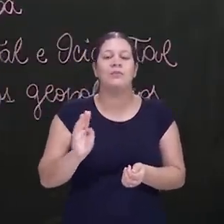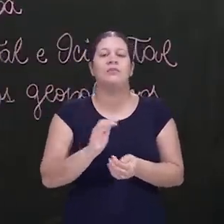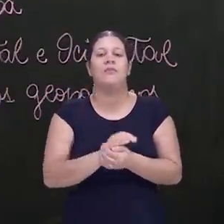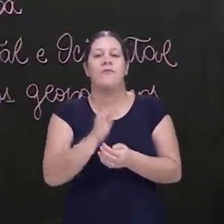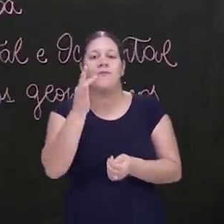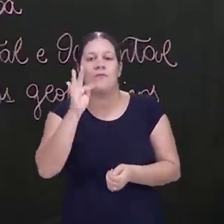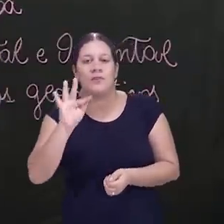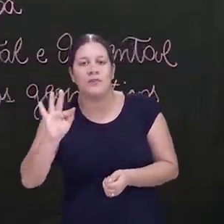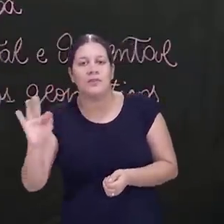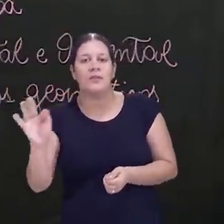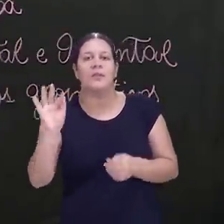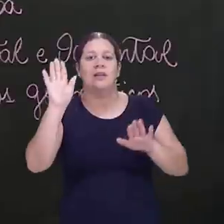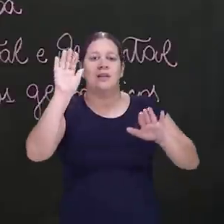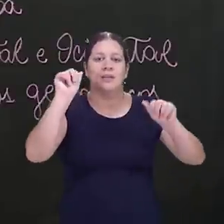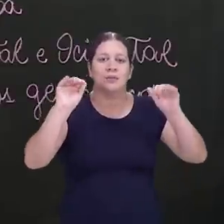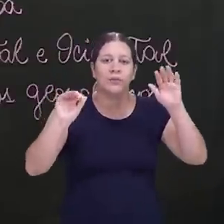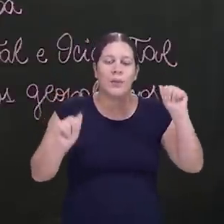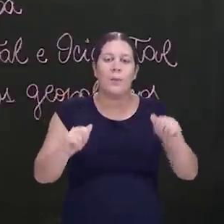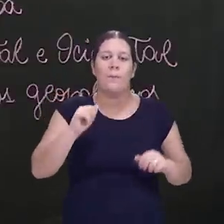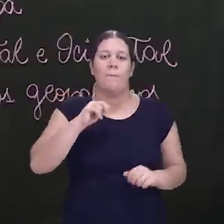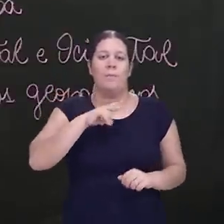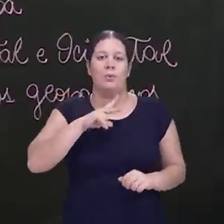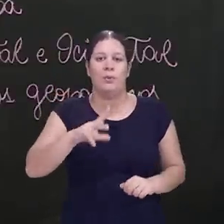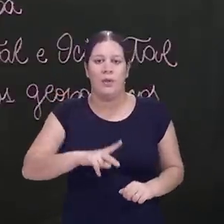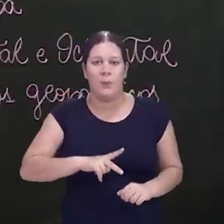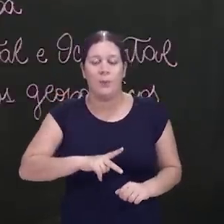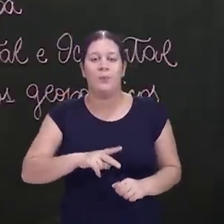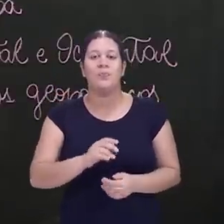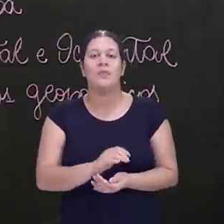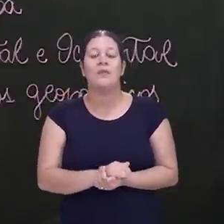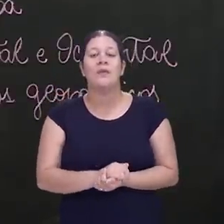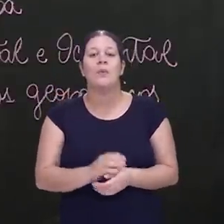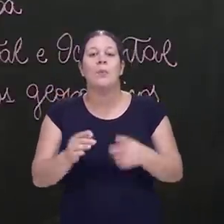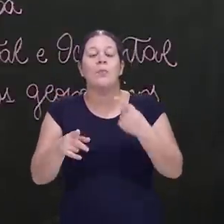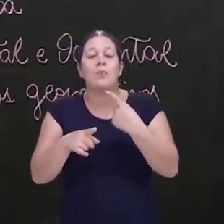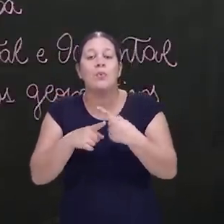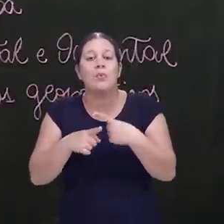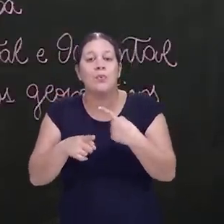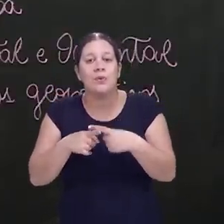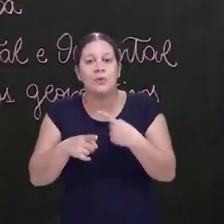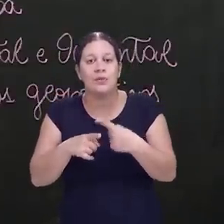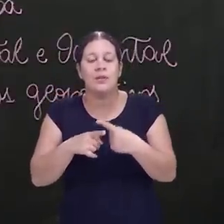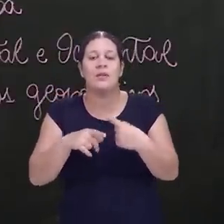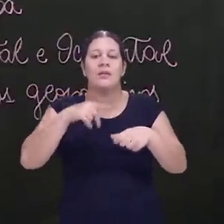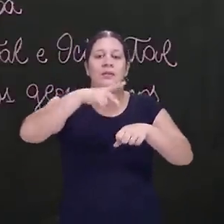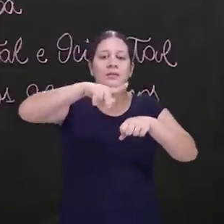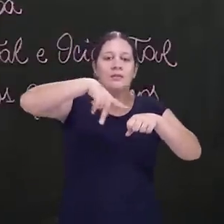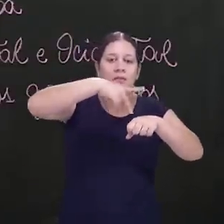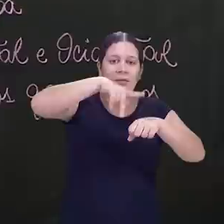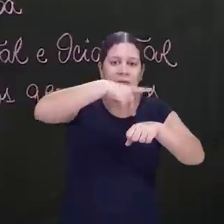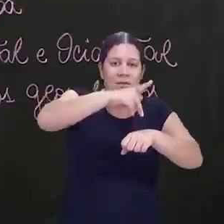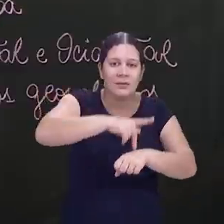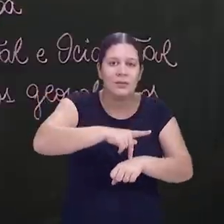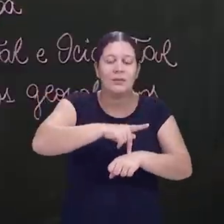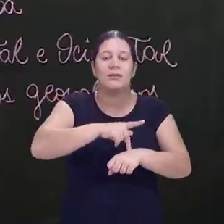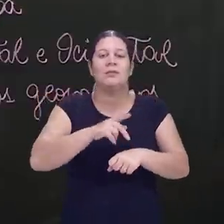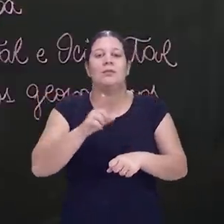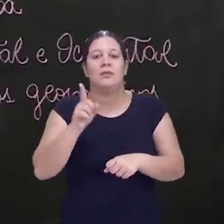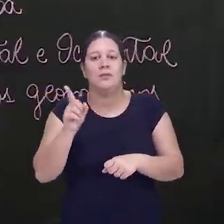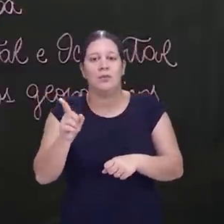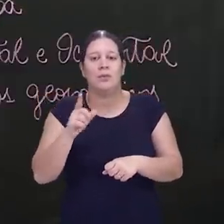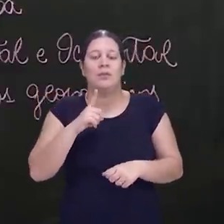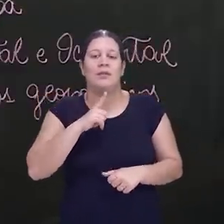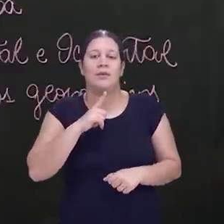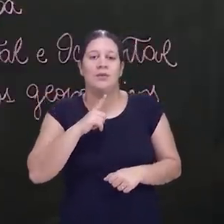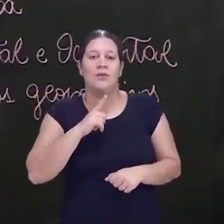Luxemburgo, França, Espanha, Portugal. E por que somente esses países caracterizados aí como a